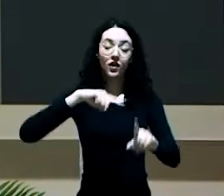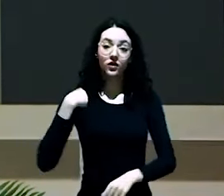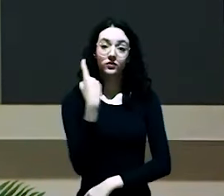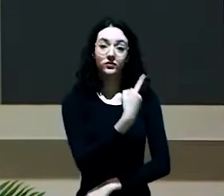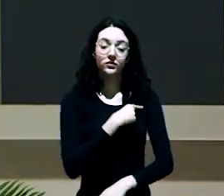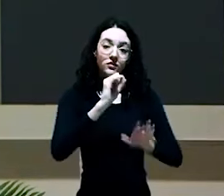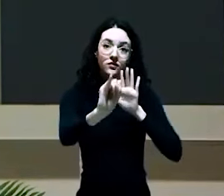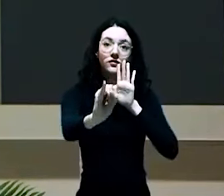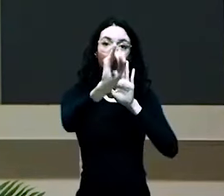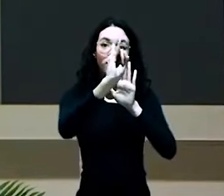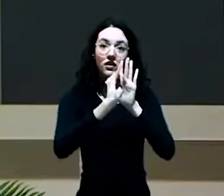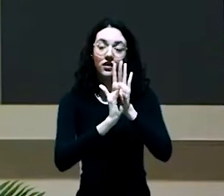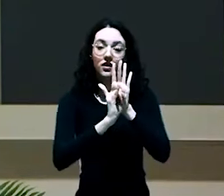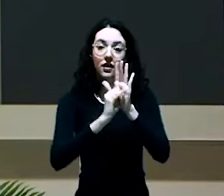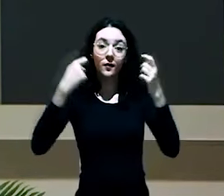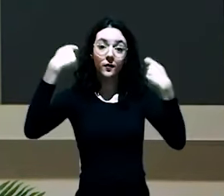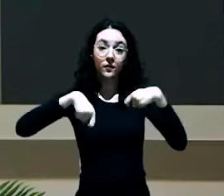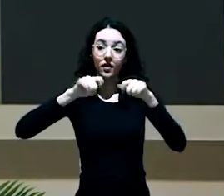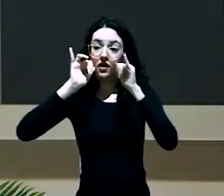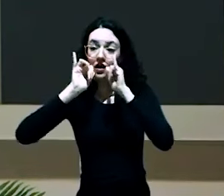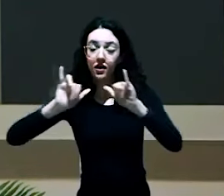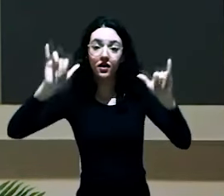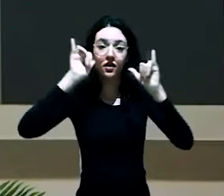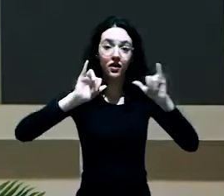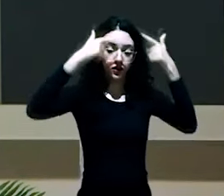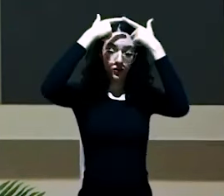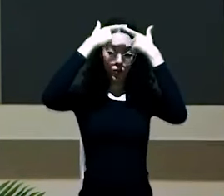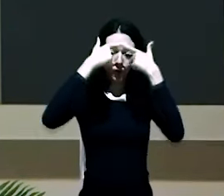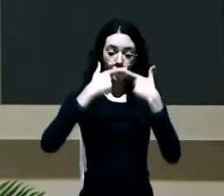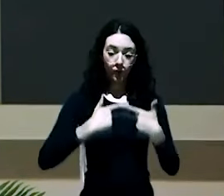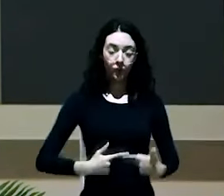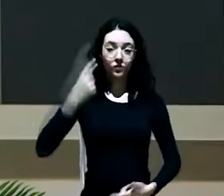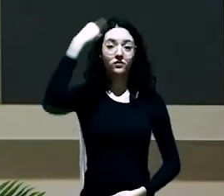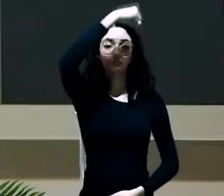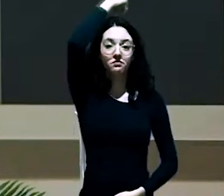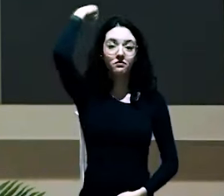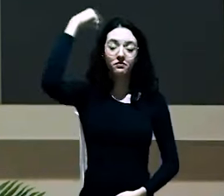a mensagem da justificação e a mensagem da santificação.